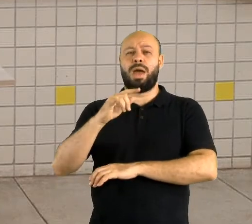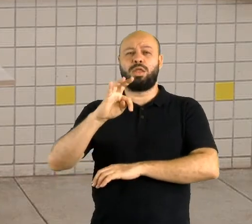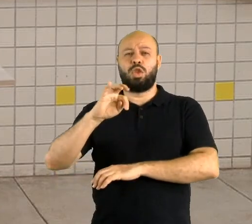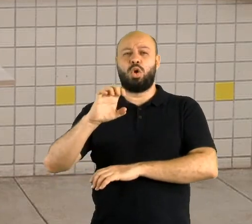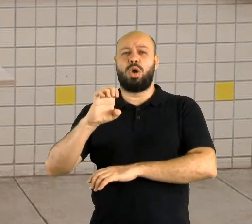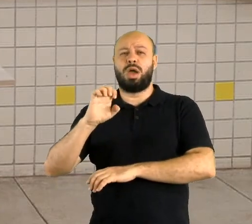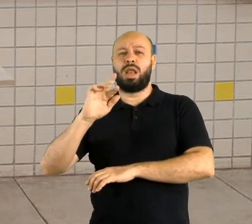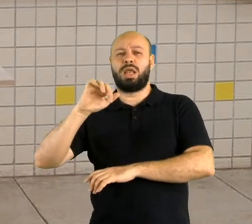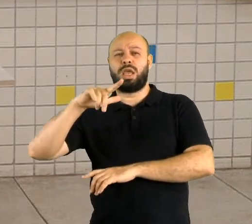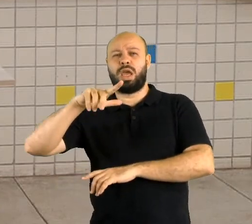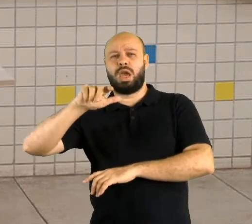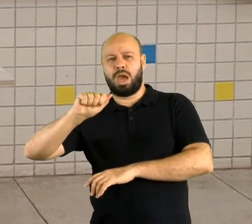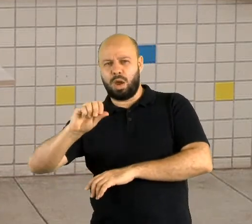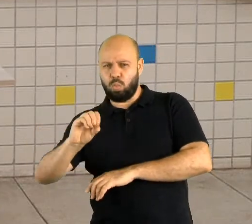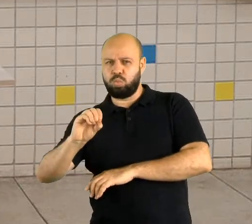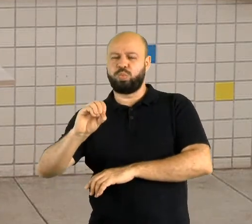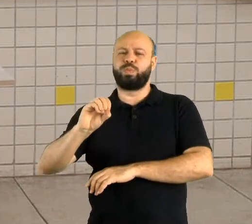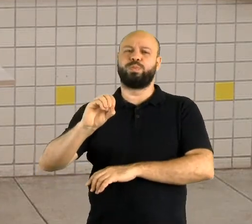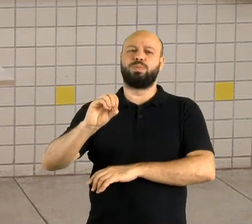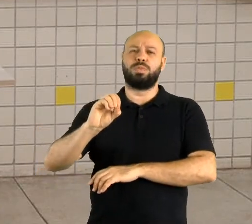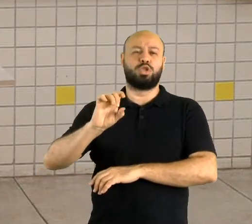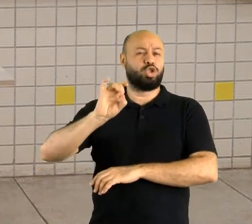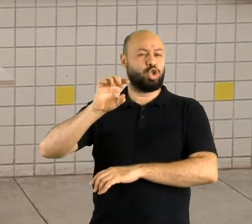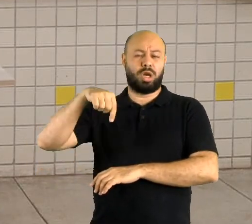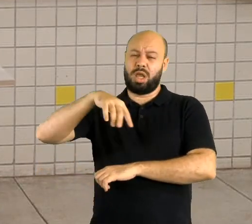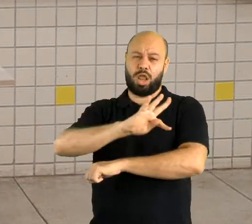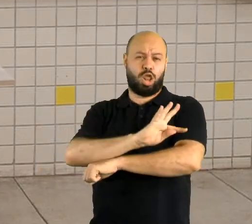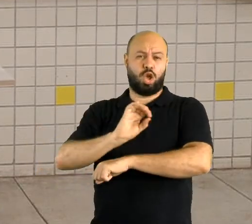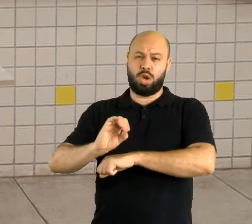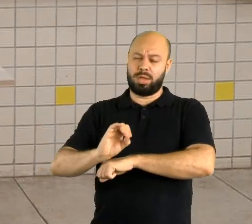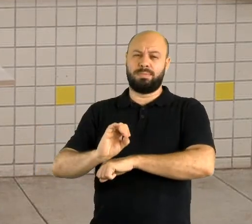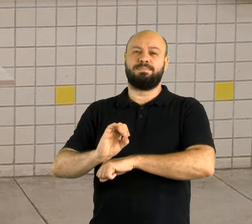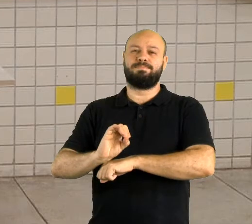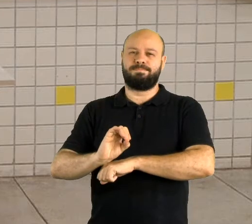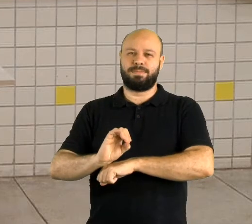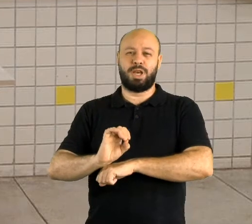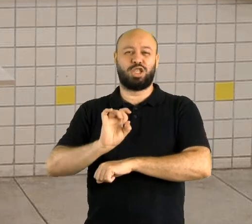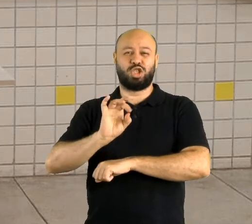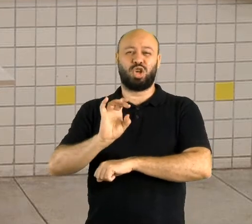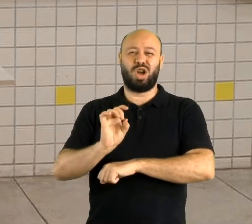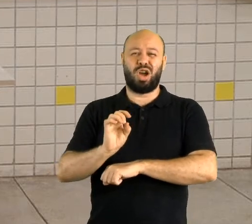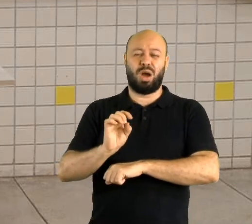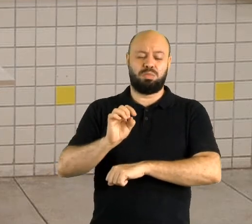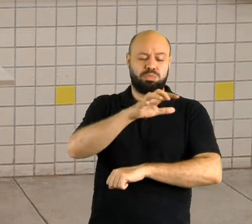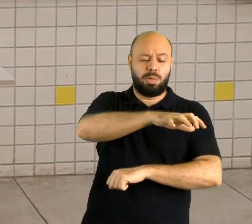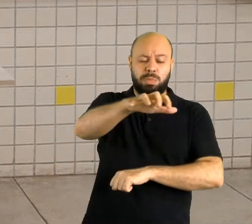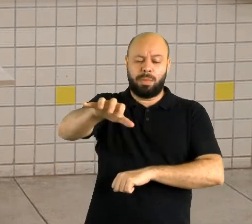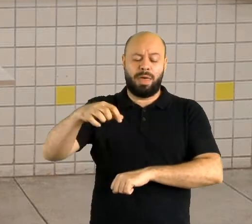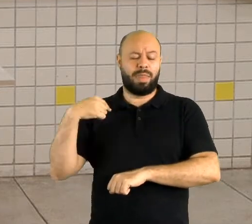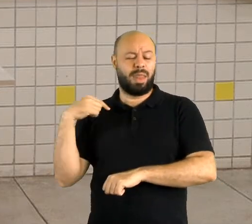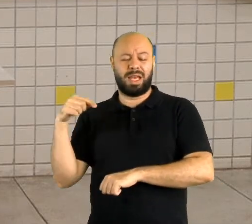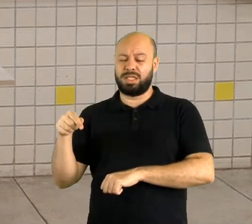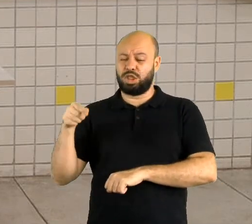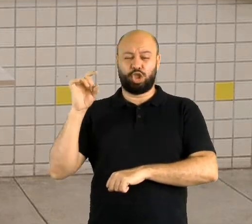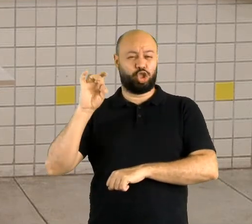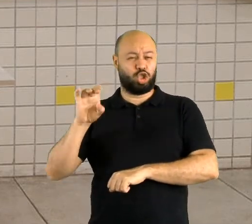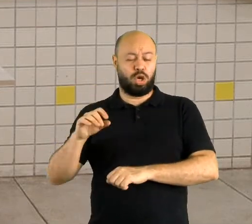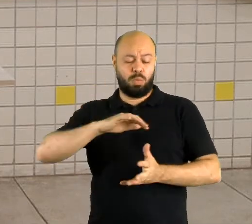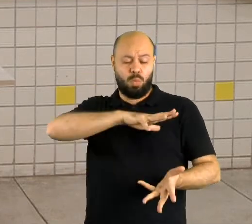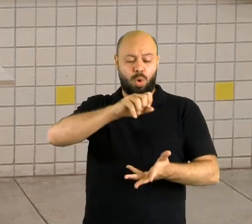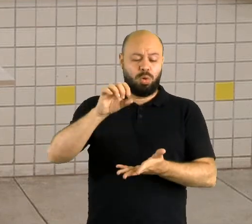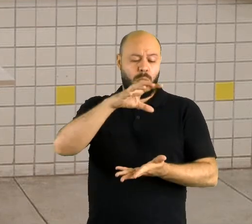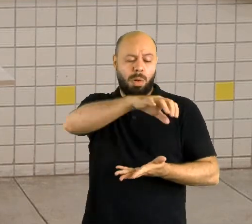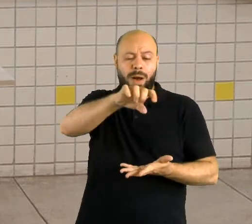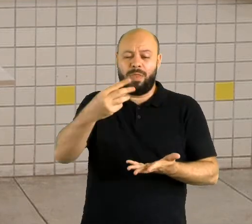animal que só dá no Tocantins, aqui na região do Tocantins praticamente. Só tem 3 lugares no mundo que dá, é endêmica, só dá nessas regiões.